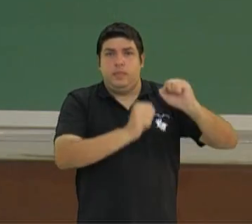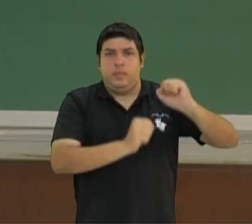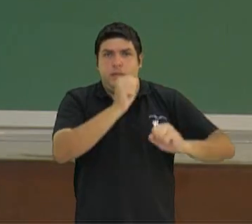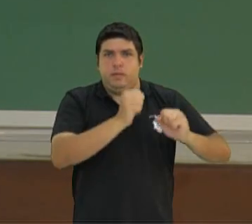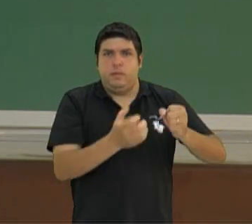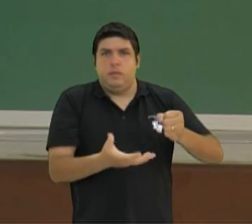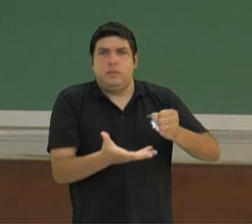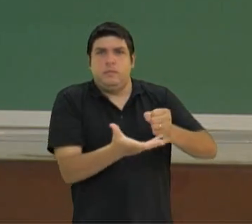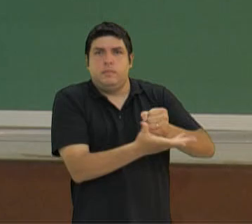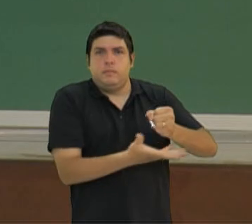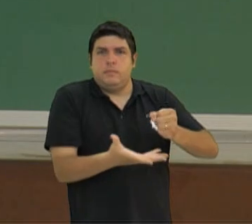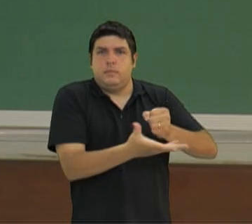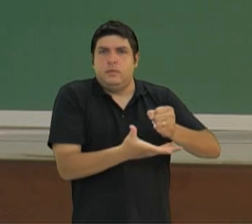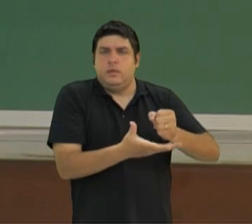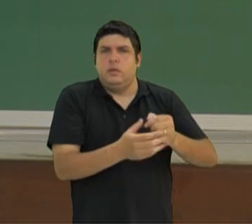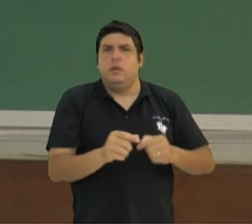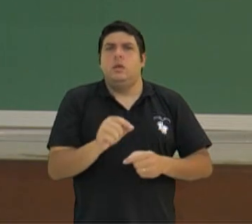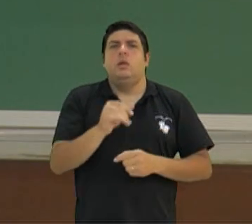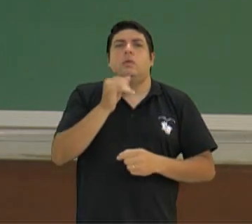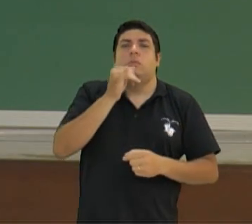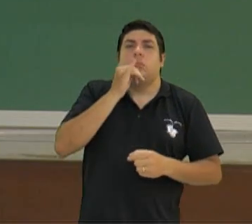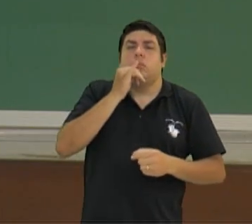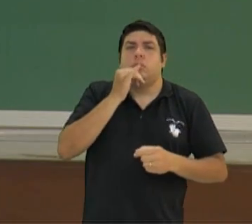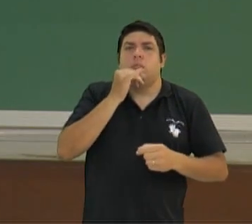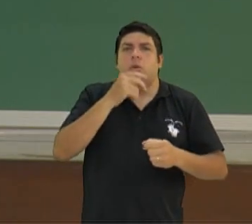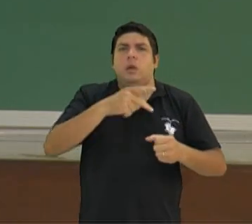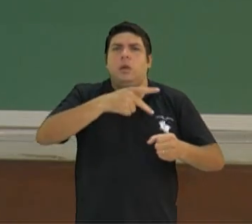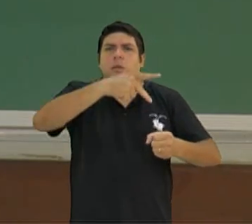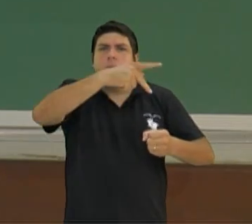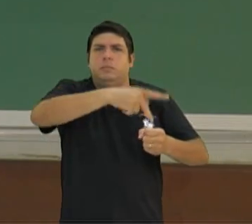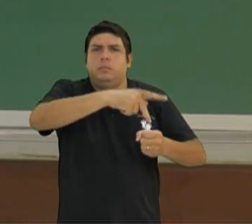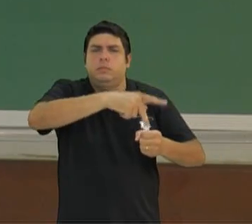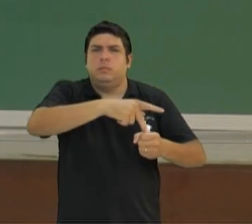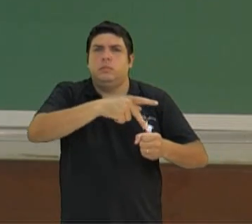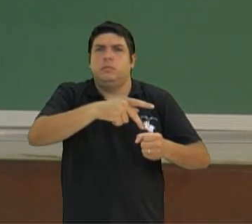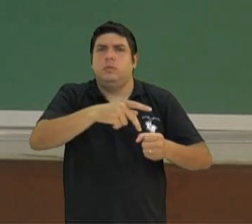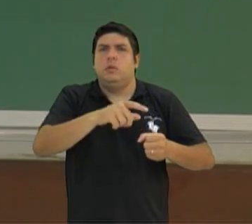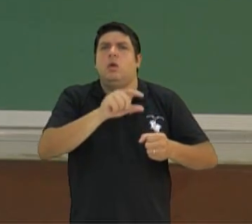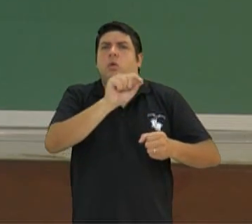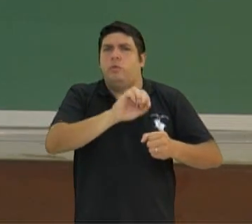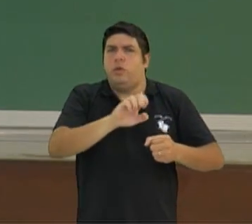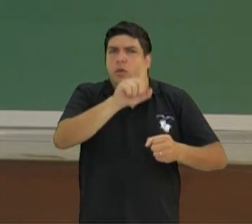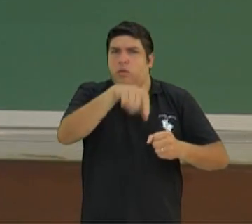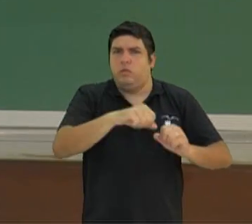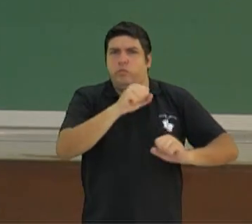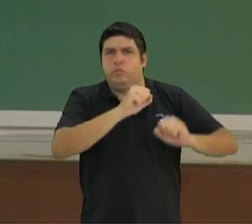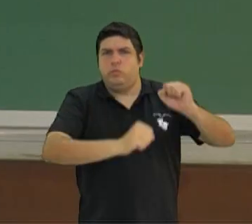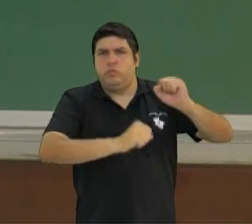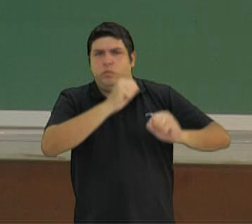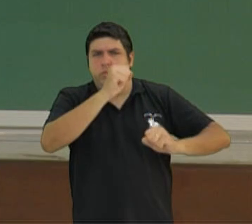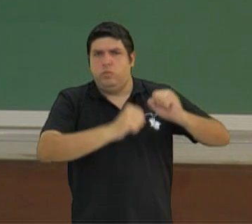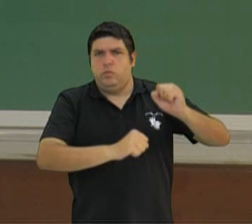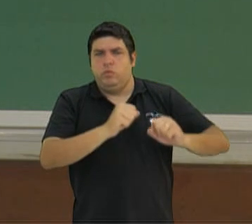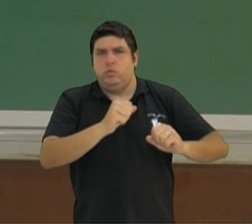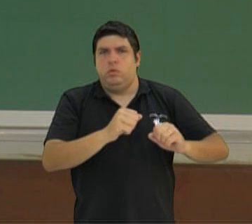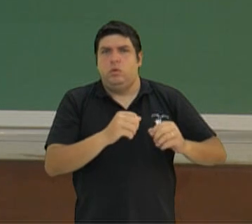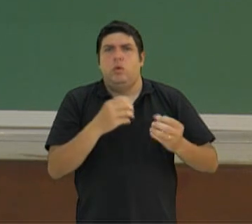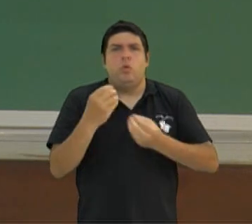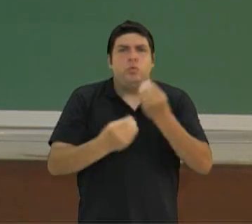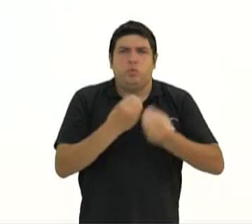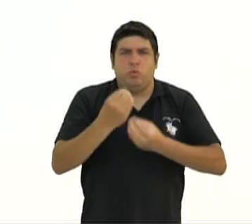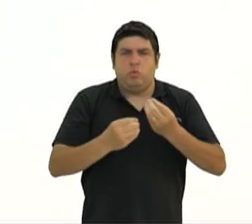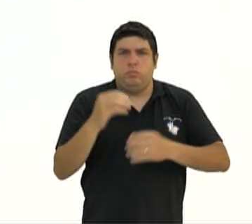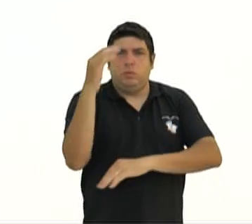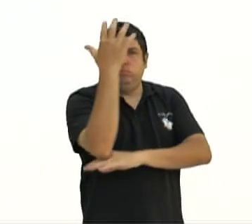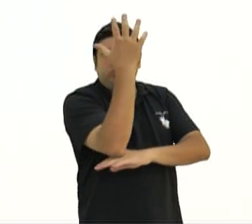base, que são, por exemplo, as petrolíferas, as siderúrgicas. Elas vão retirar da natureza,